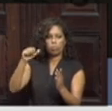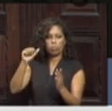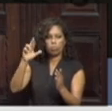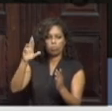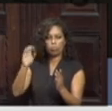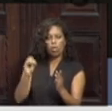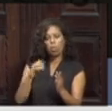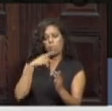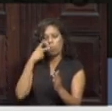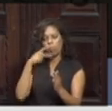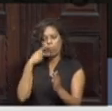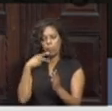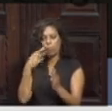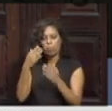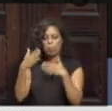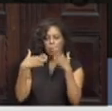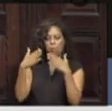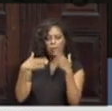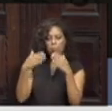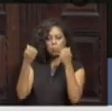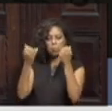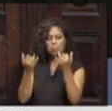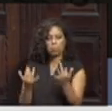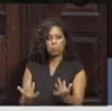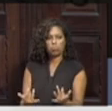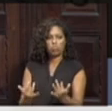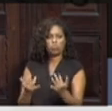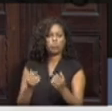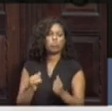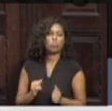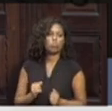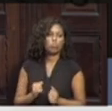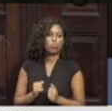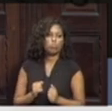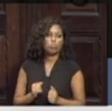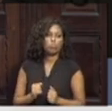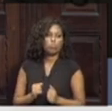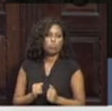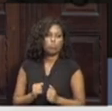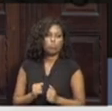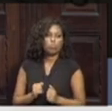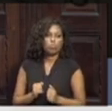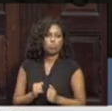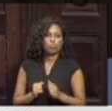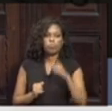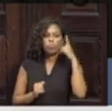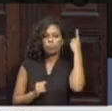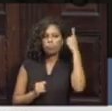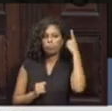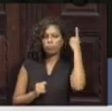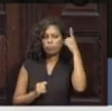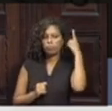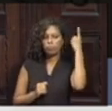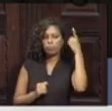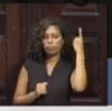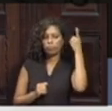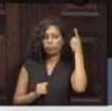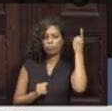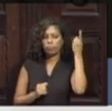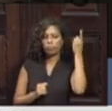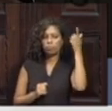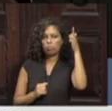os municípios a investirem em meio ambiente, saneamento e lixo. E me pareceu a primeira vez que essa lei interfere na lei